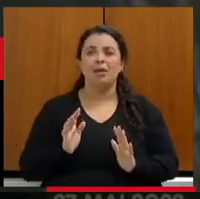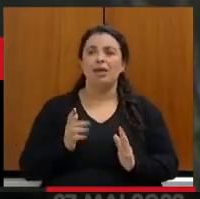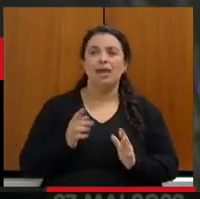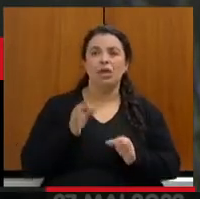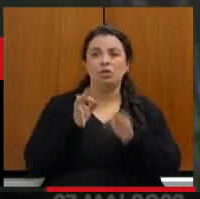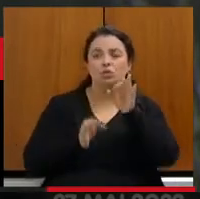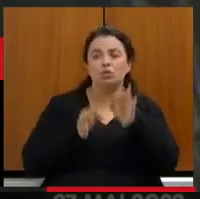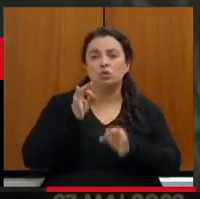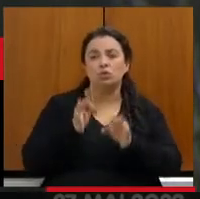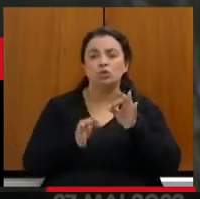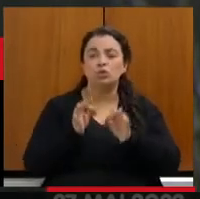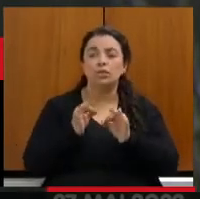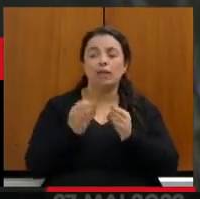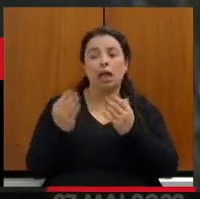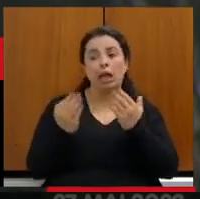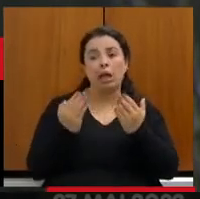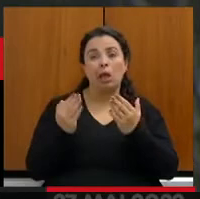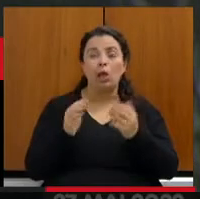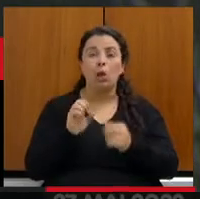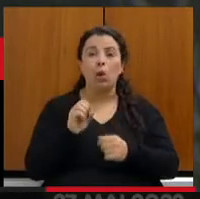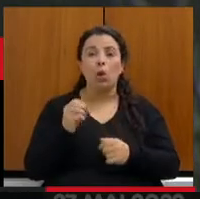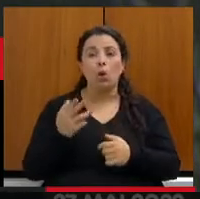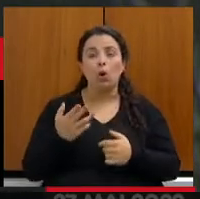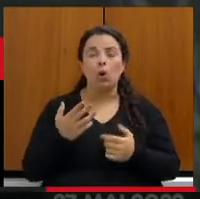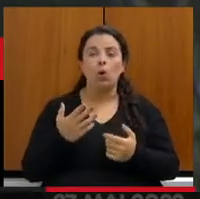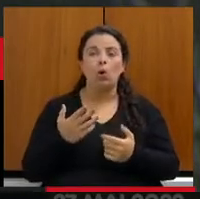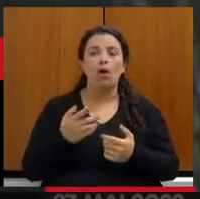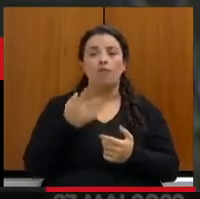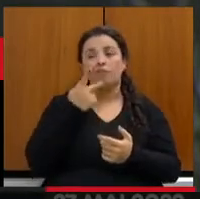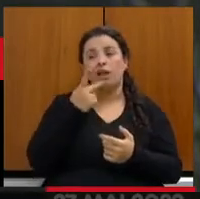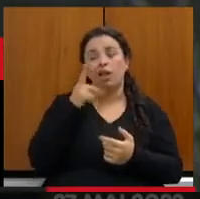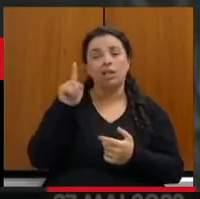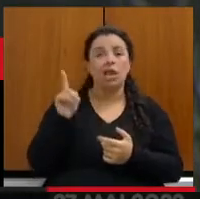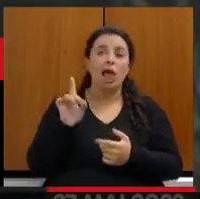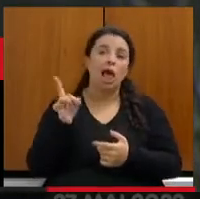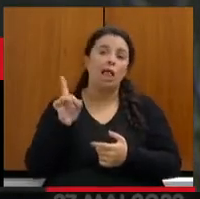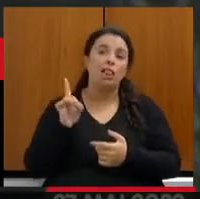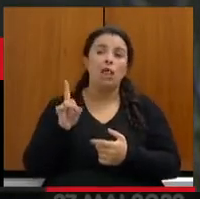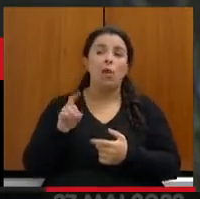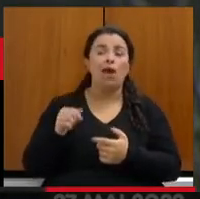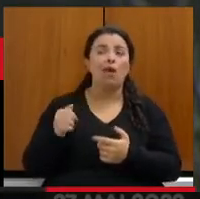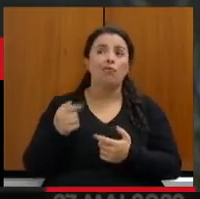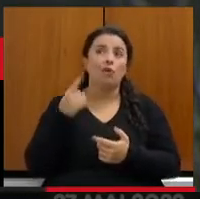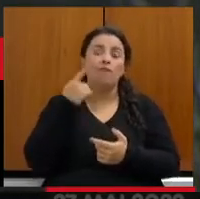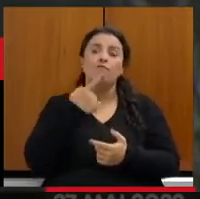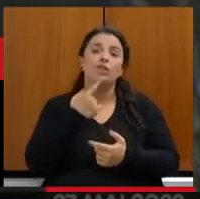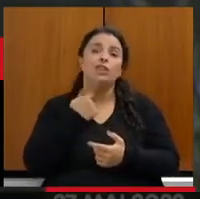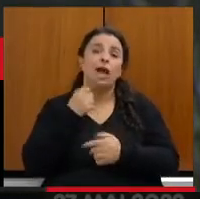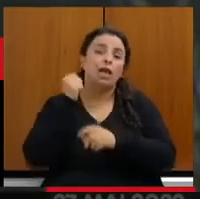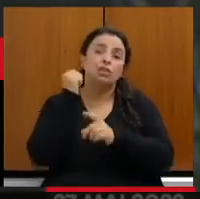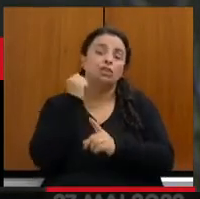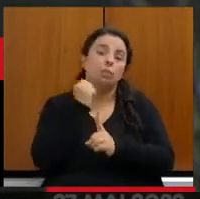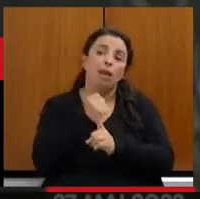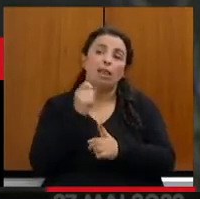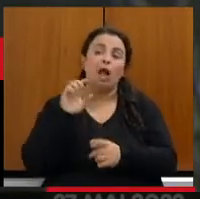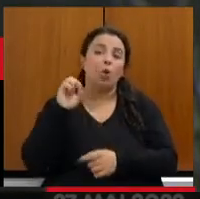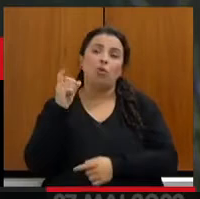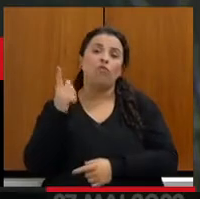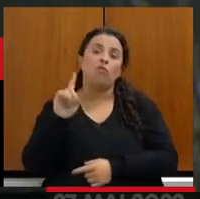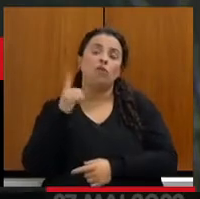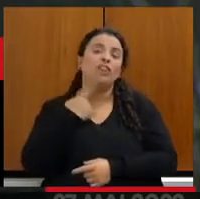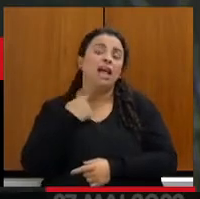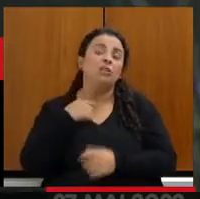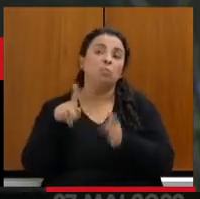ou menosprezando a capacidade lesiva do agressor o nosso direito não será efetivado